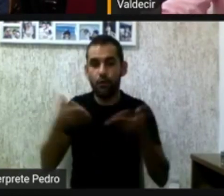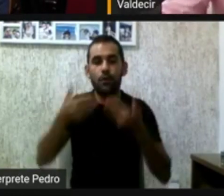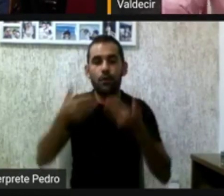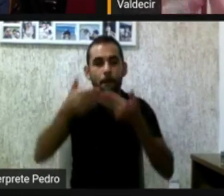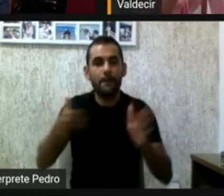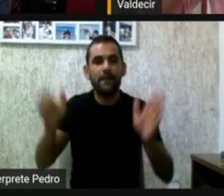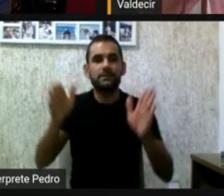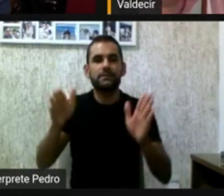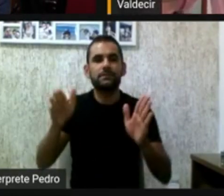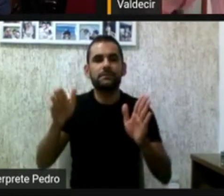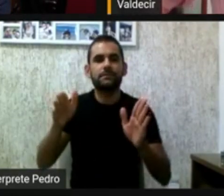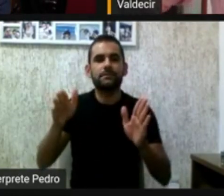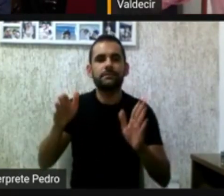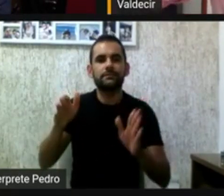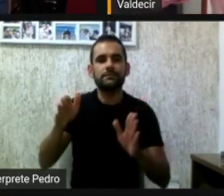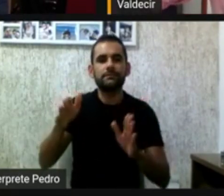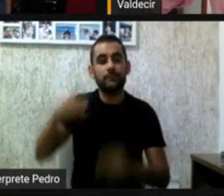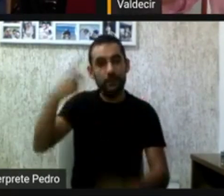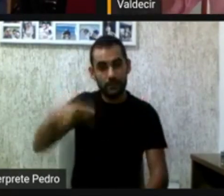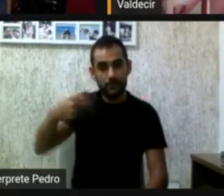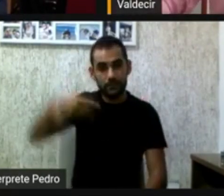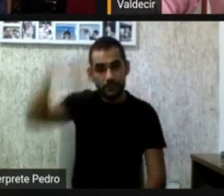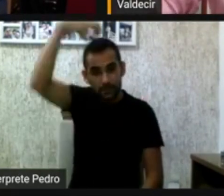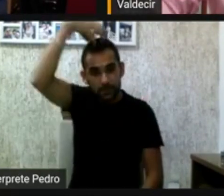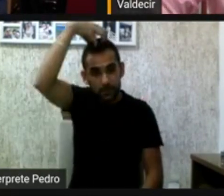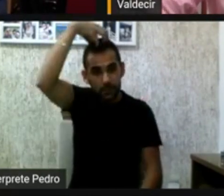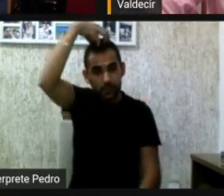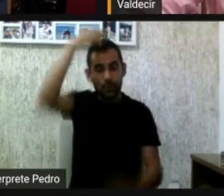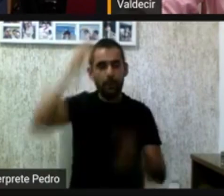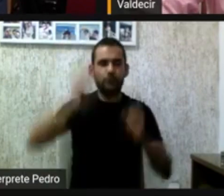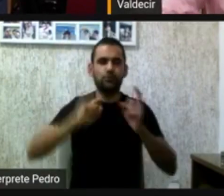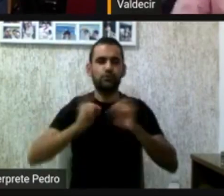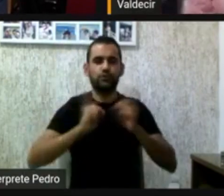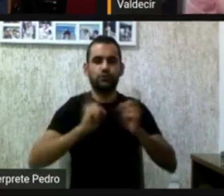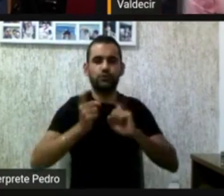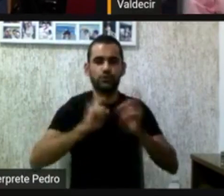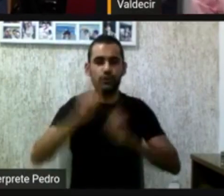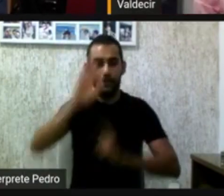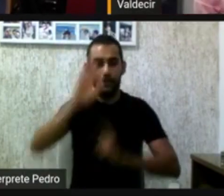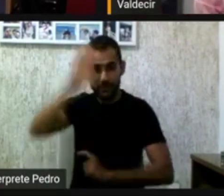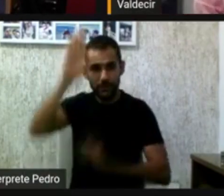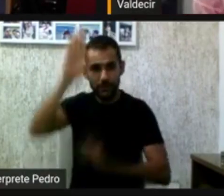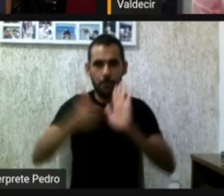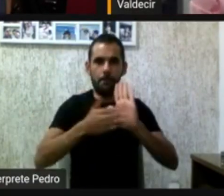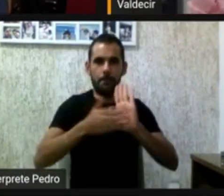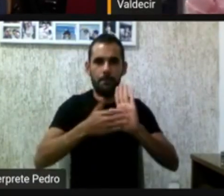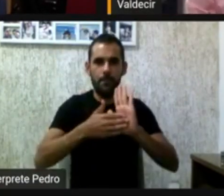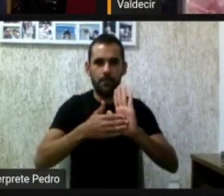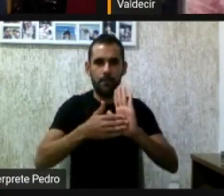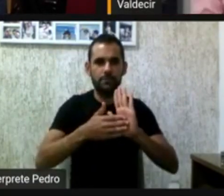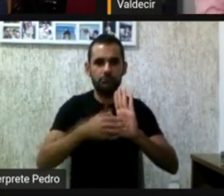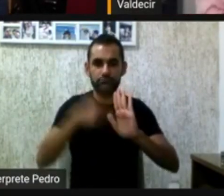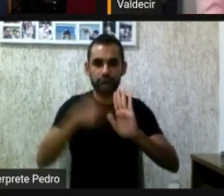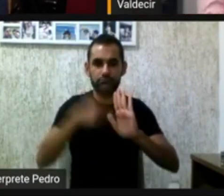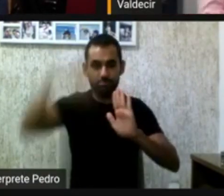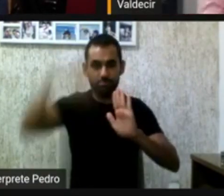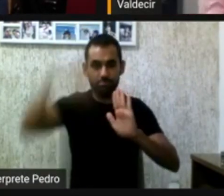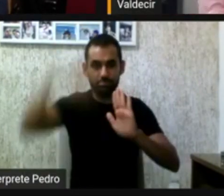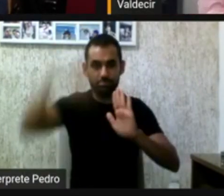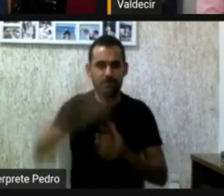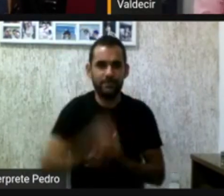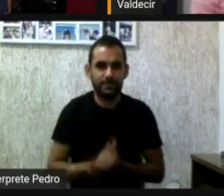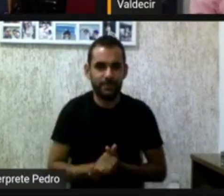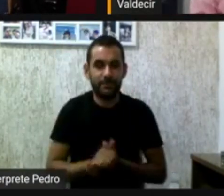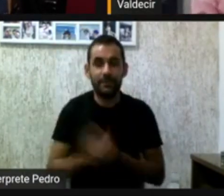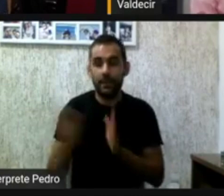com os candidatos de São João del Rei para discutir aí as principais propostas para o município de São João del Rei. Nesta